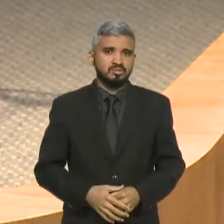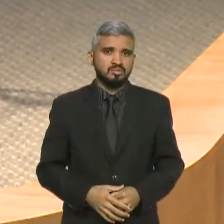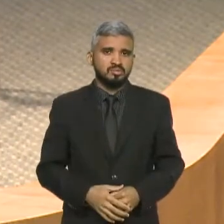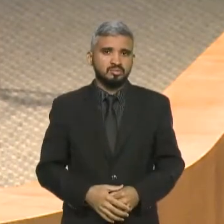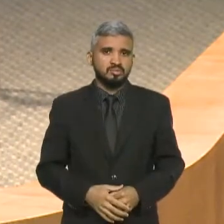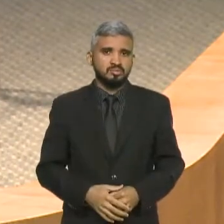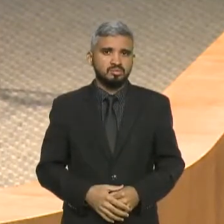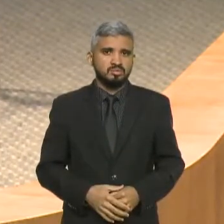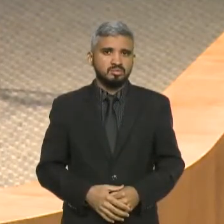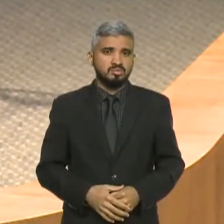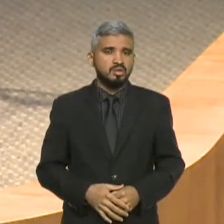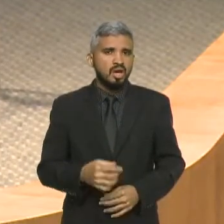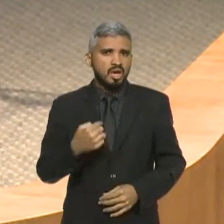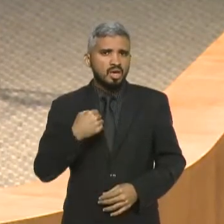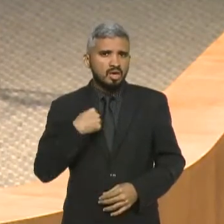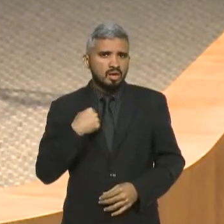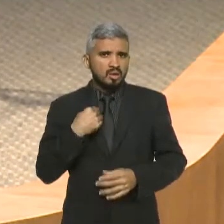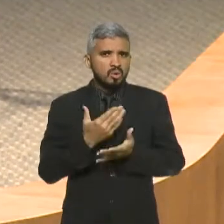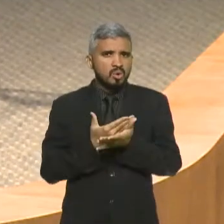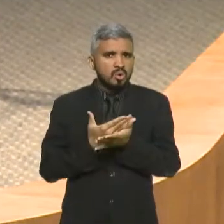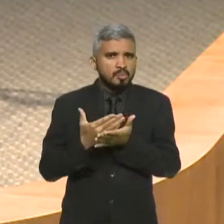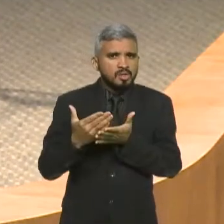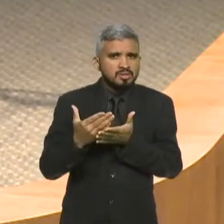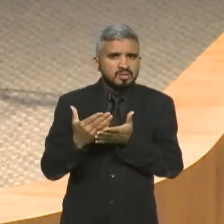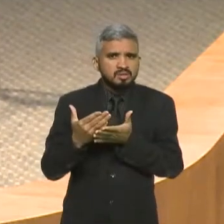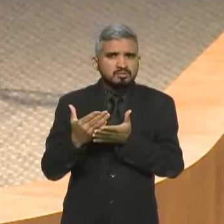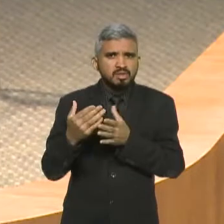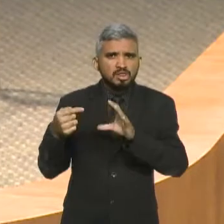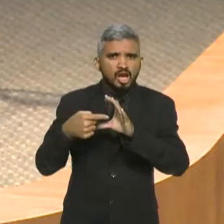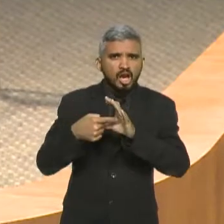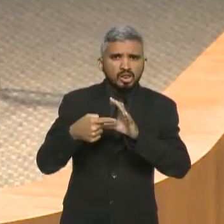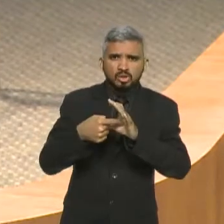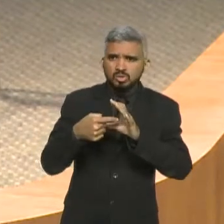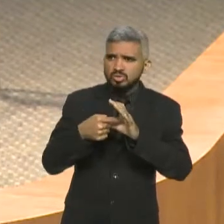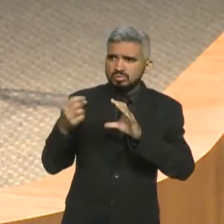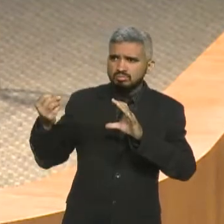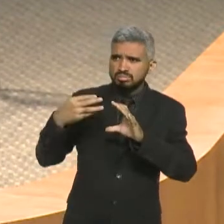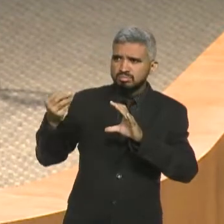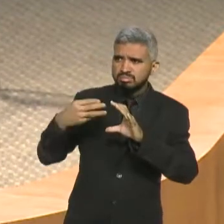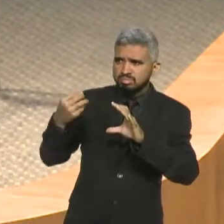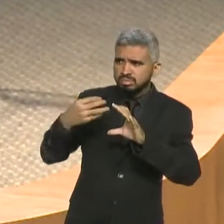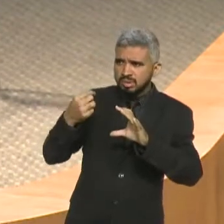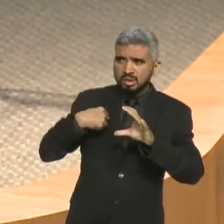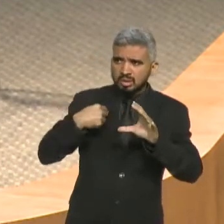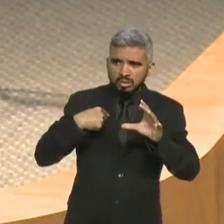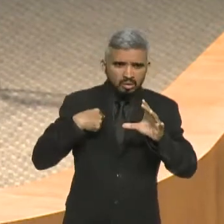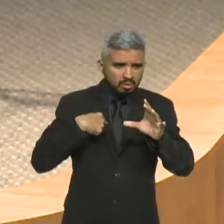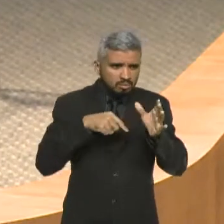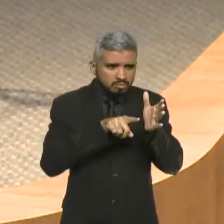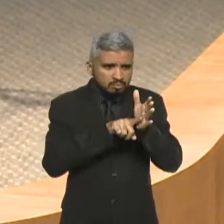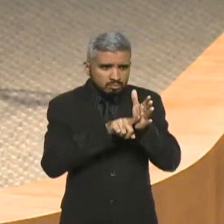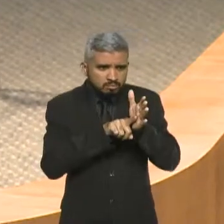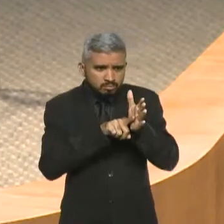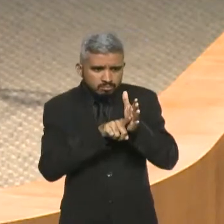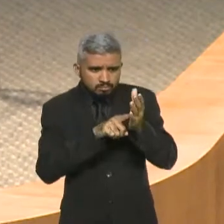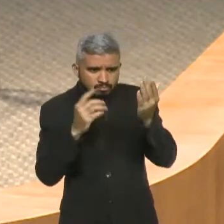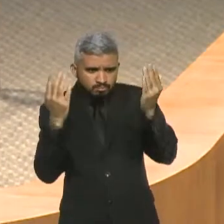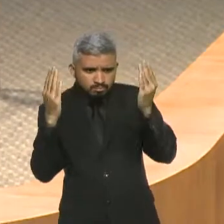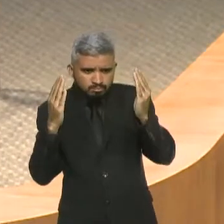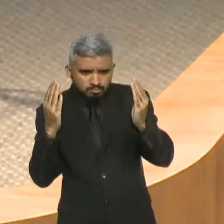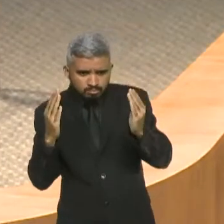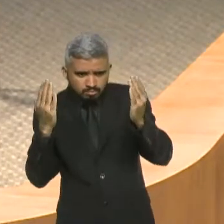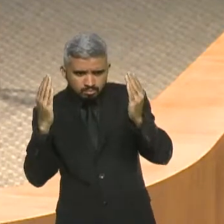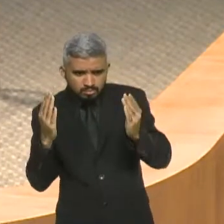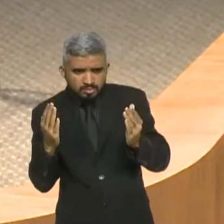Nós começamos a nos debruçar sobre essas denúncias e constatamos, verificamos, que vários outros